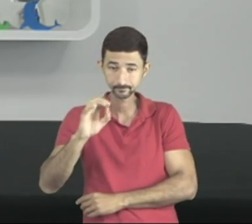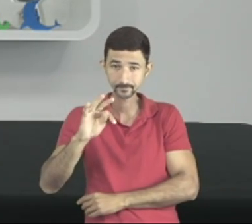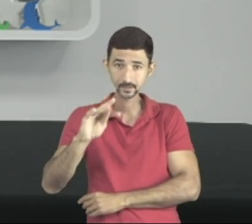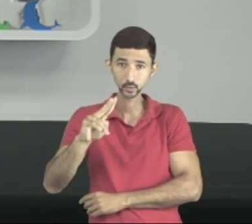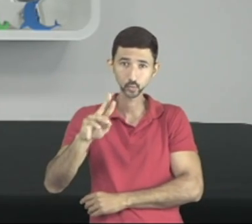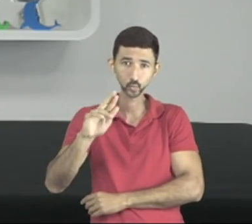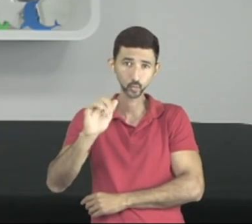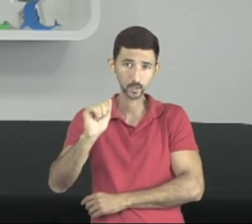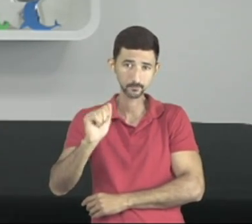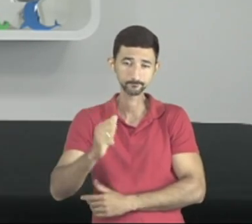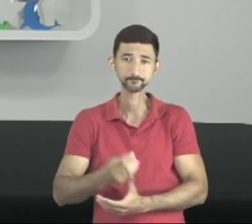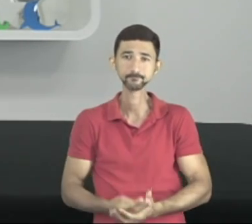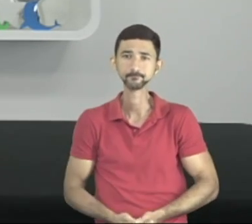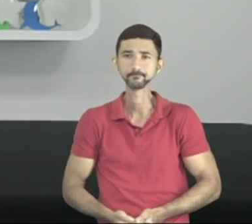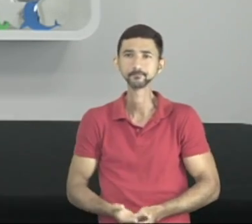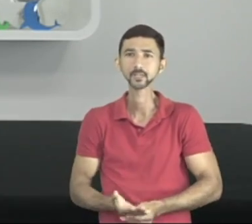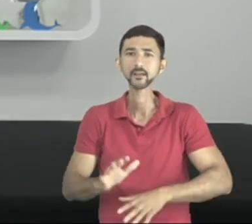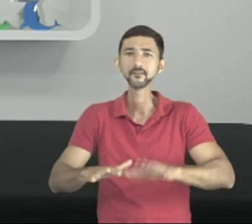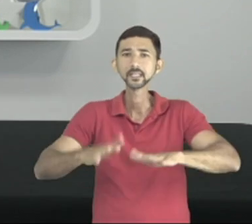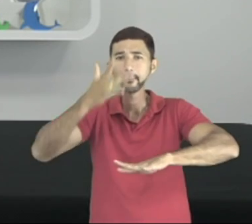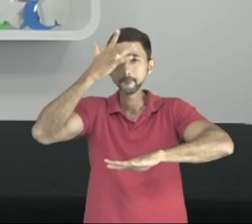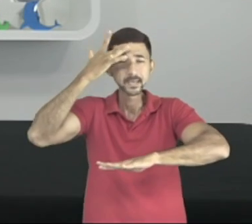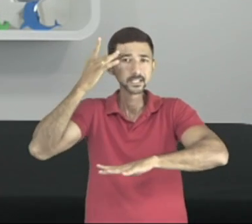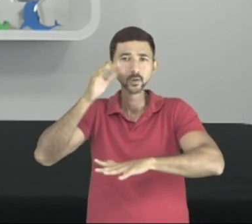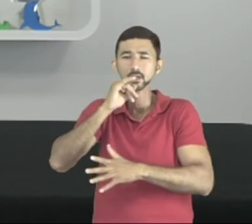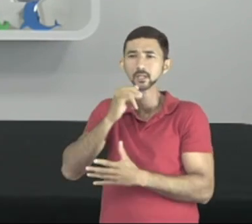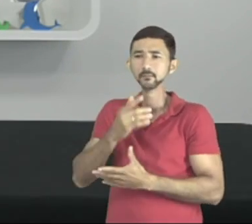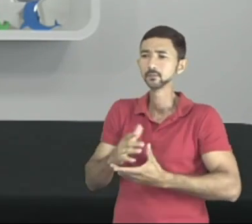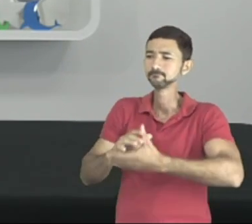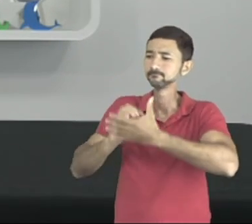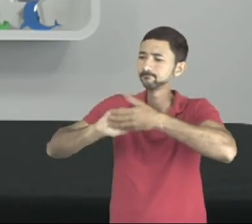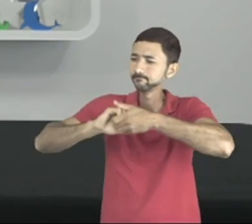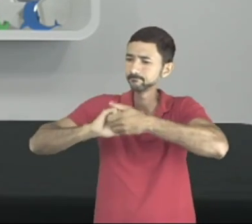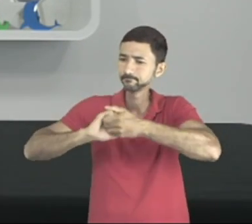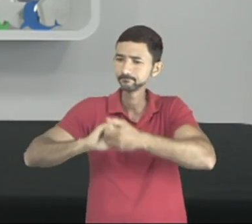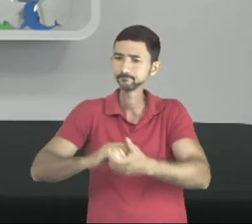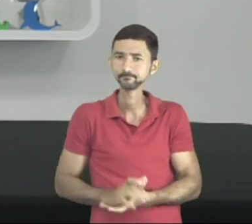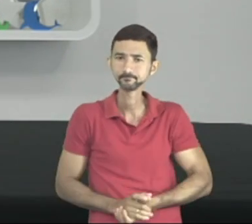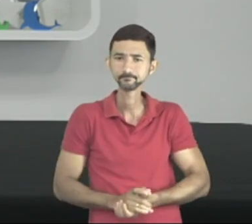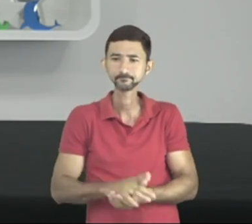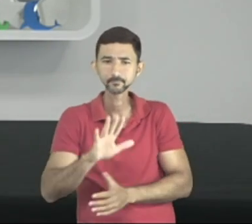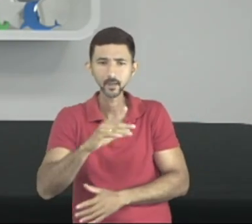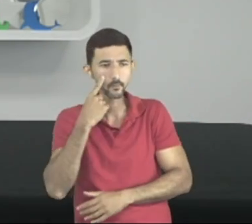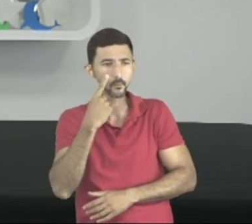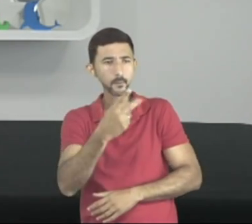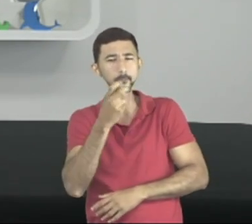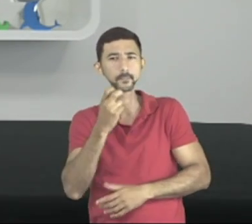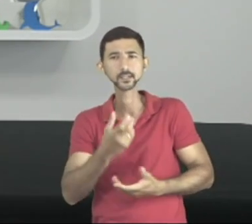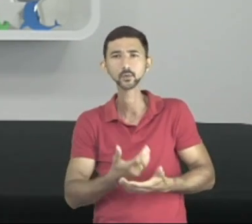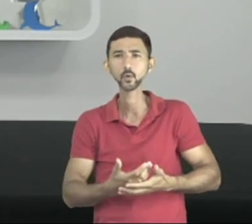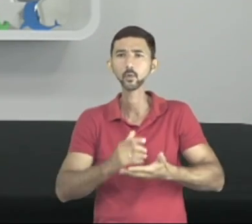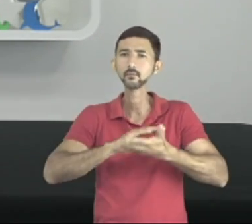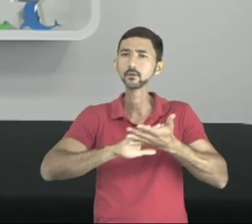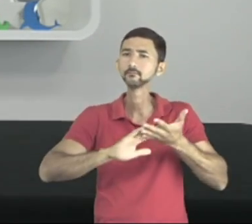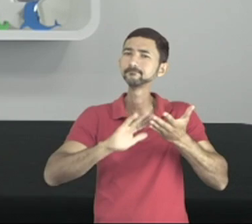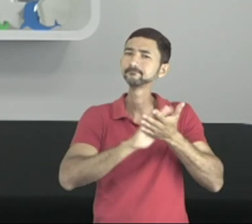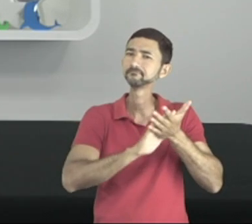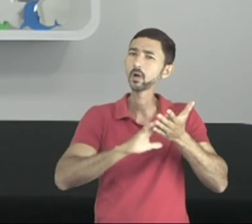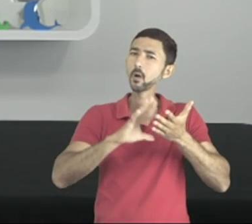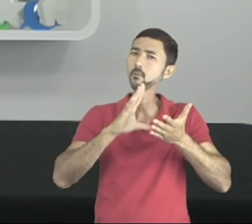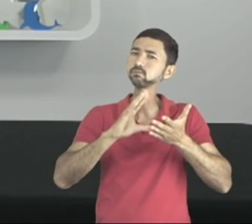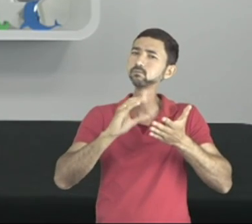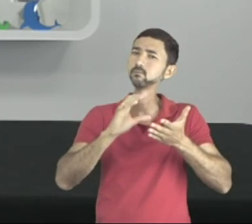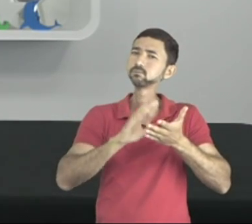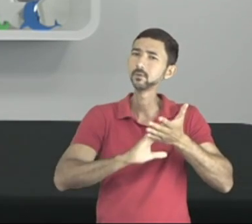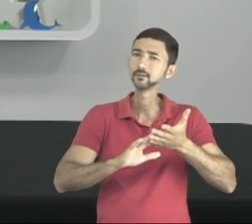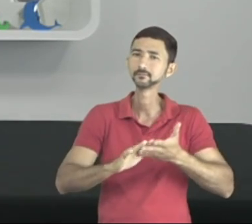tá? Às vezes, até as pessoas, quando você cumprimenta alguém, você vê uma pessoa que tem uma mão mais fina, uma pessoa